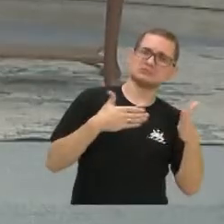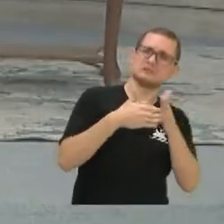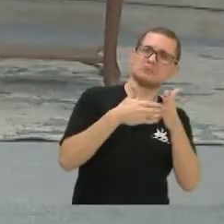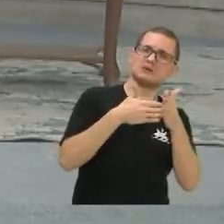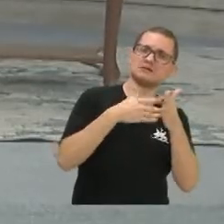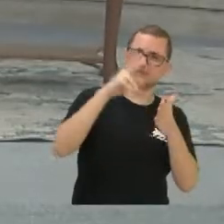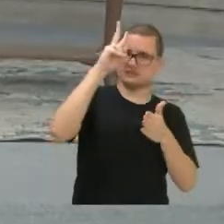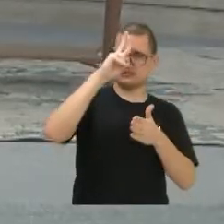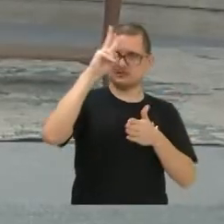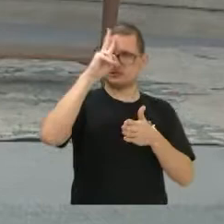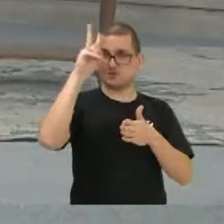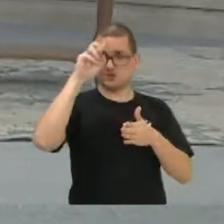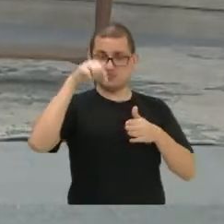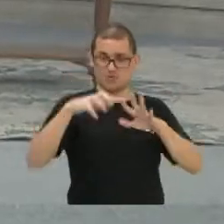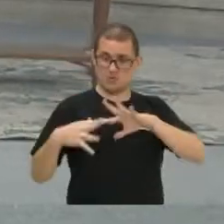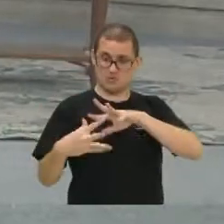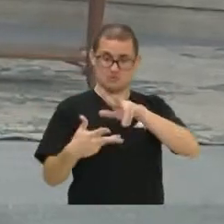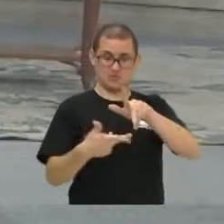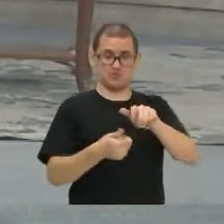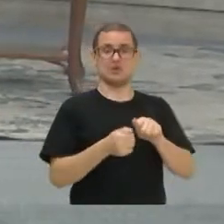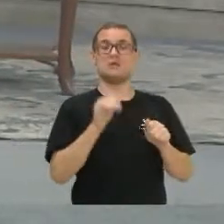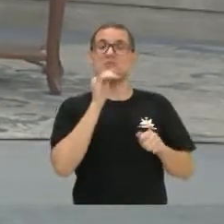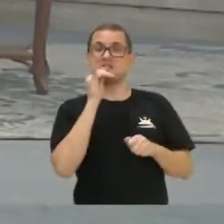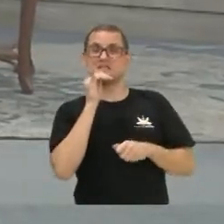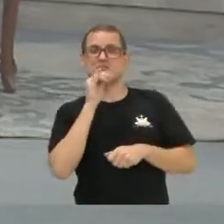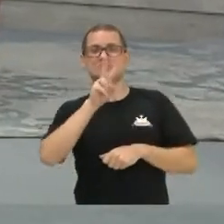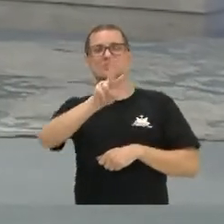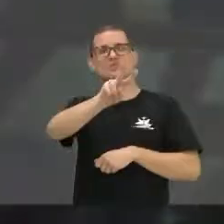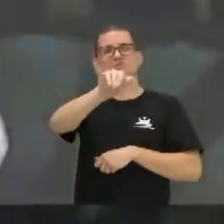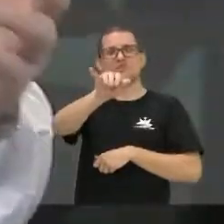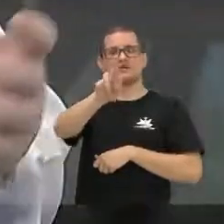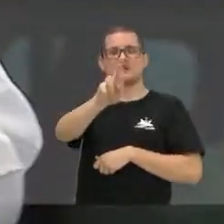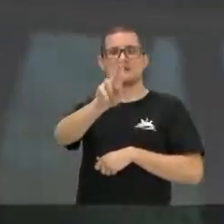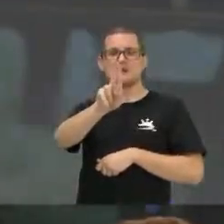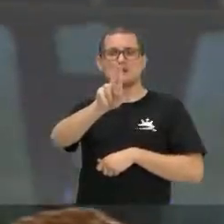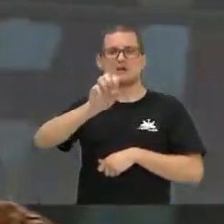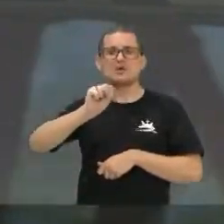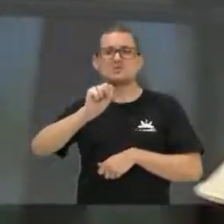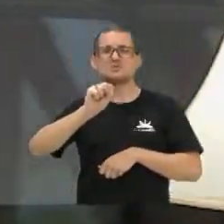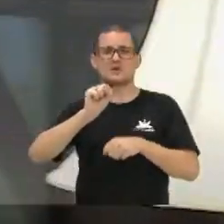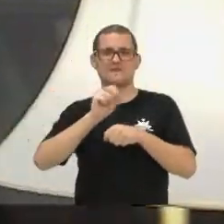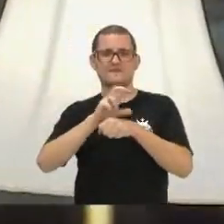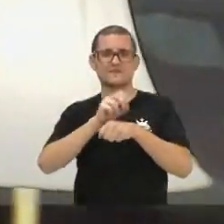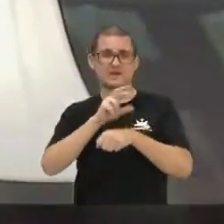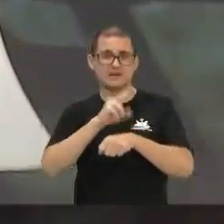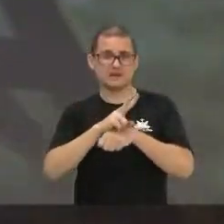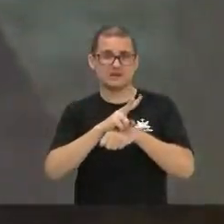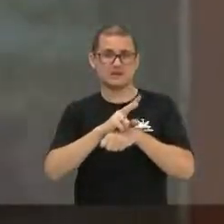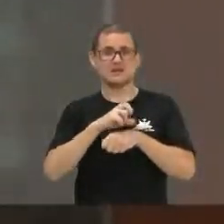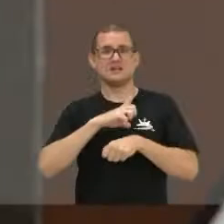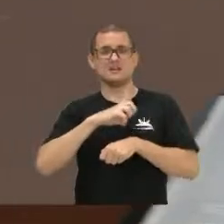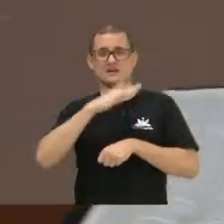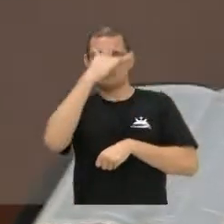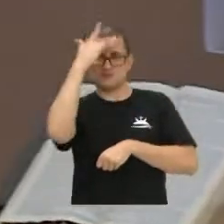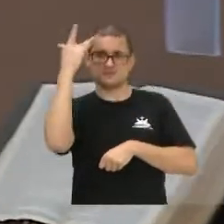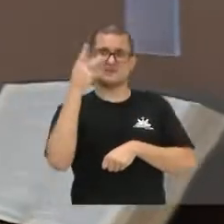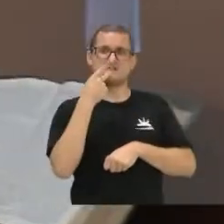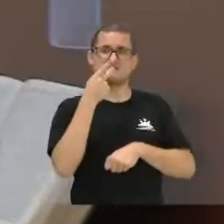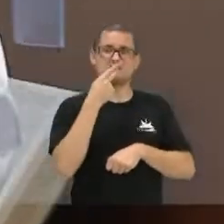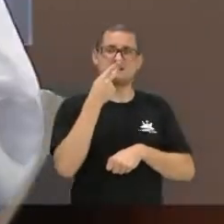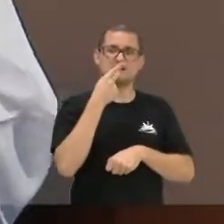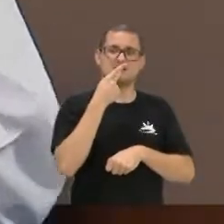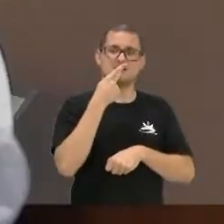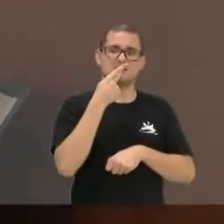mundo criado o tal do vírus e há quem diga que tenha que seja filho